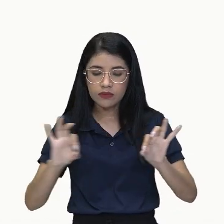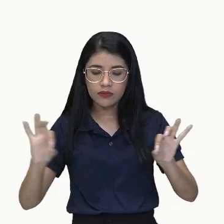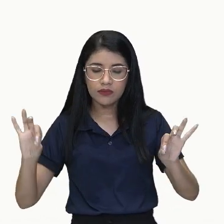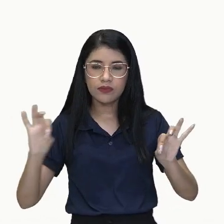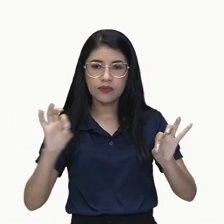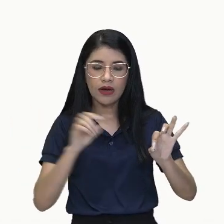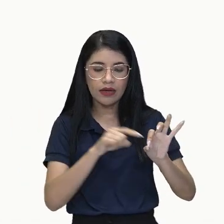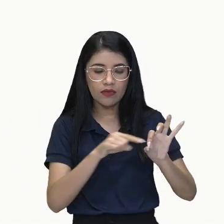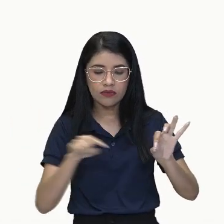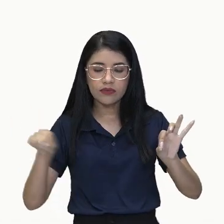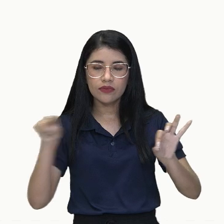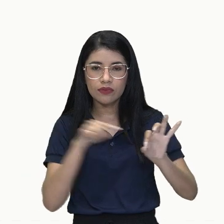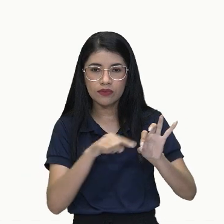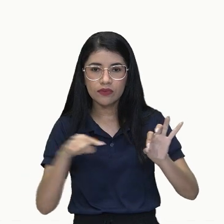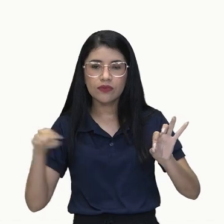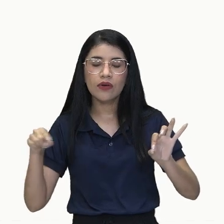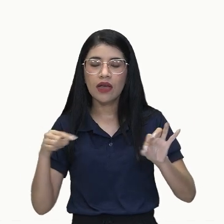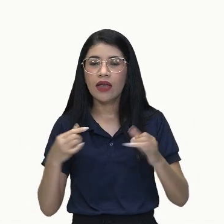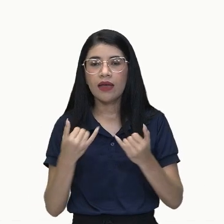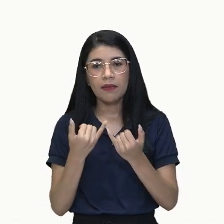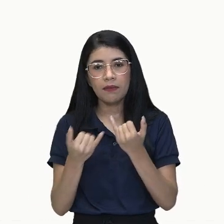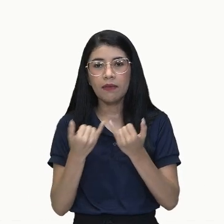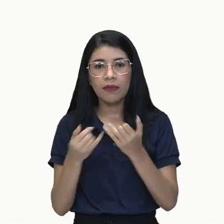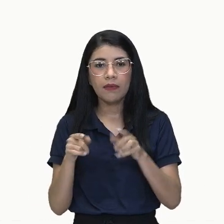cano por uma unidade de tempo.